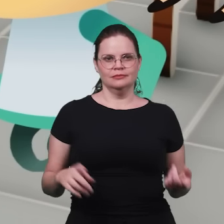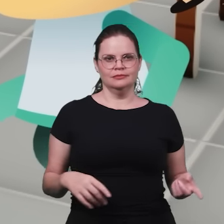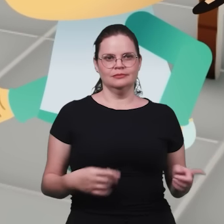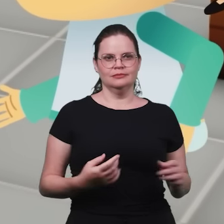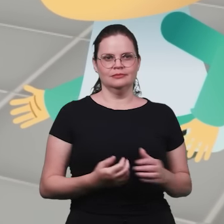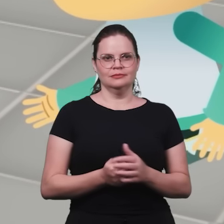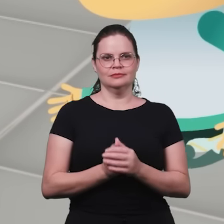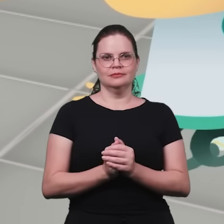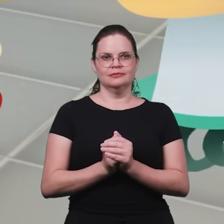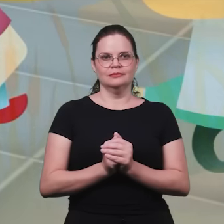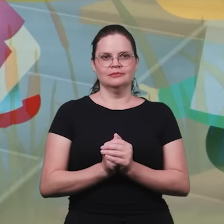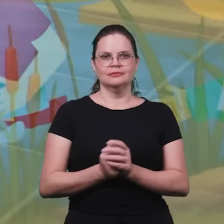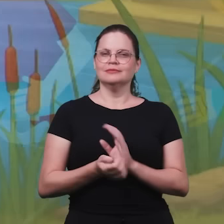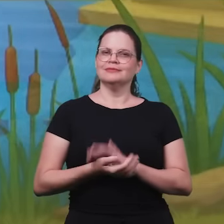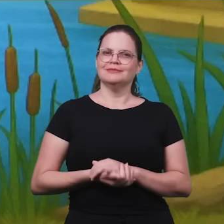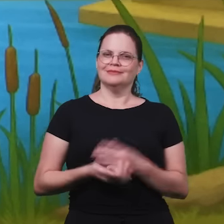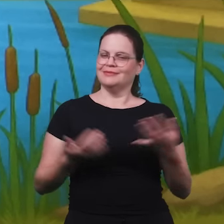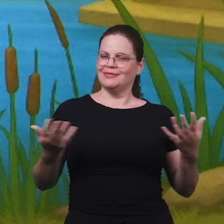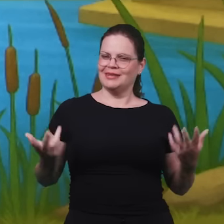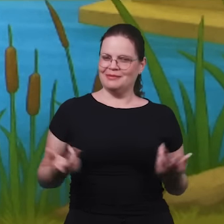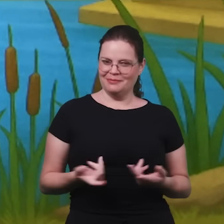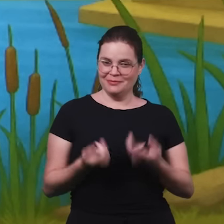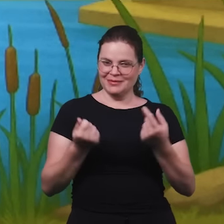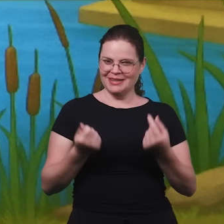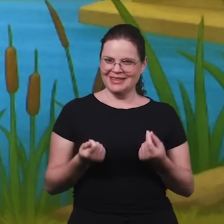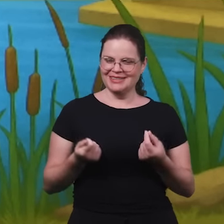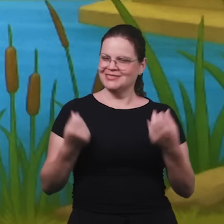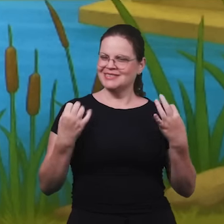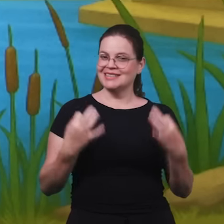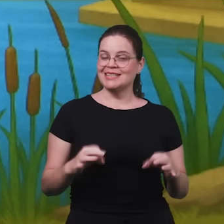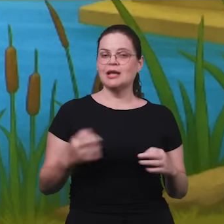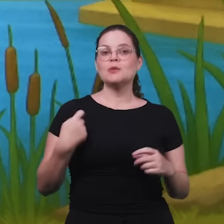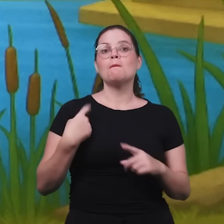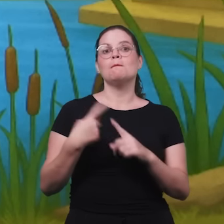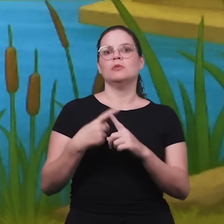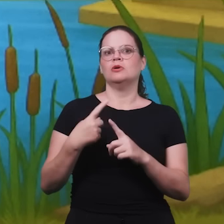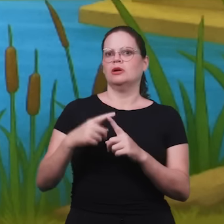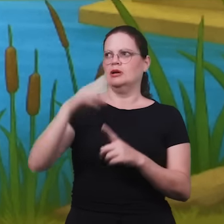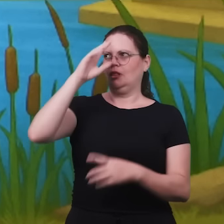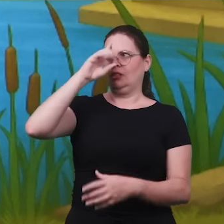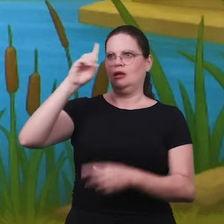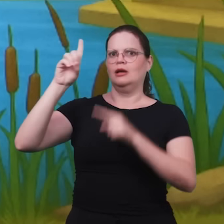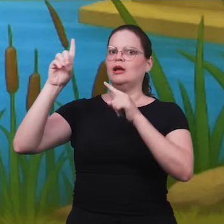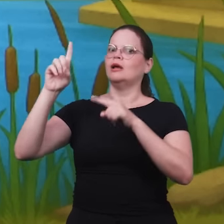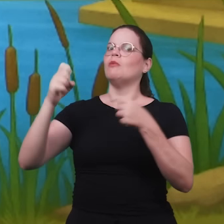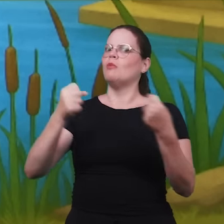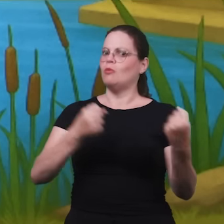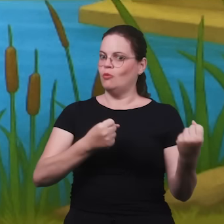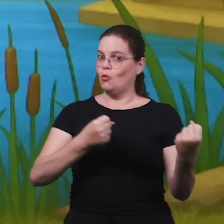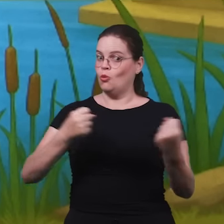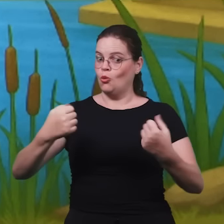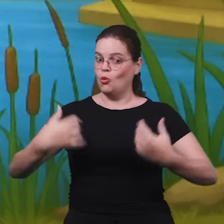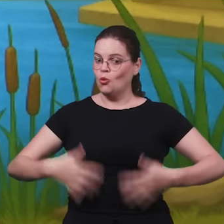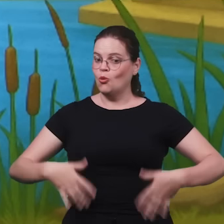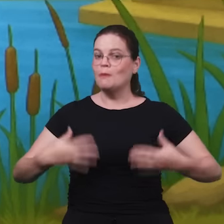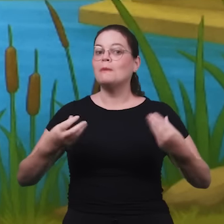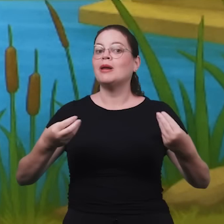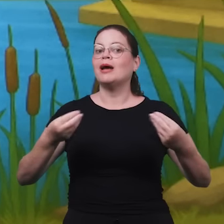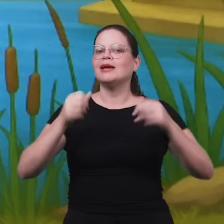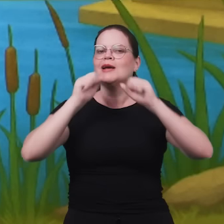Que maravilha é saber que o Senhor é poderoso para